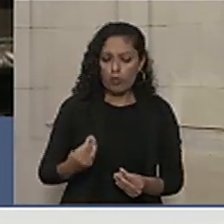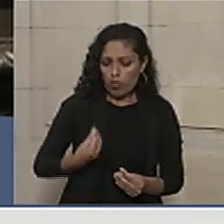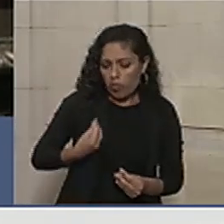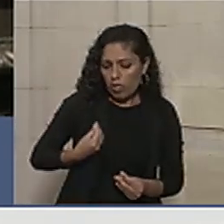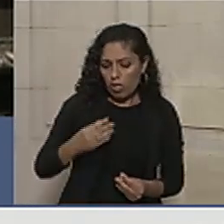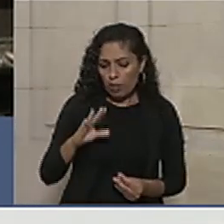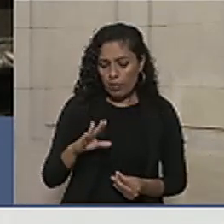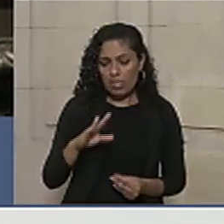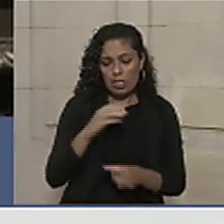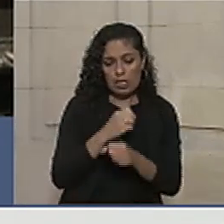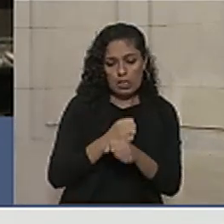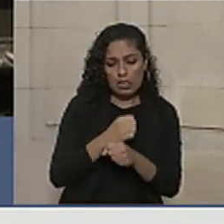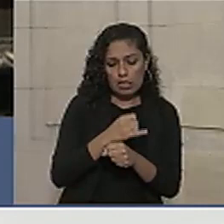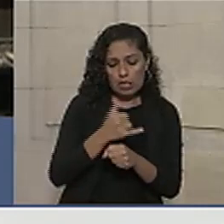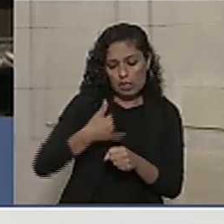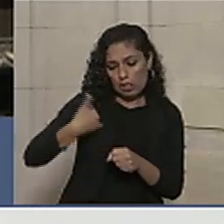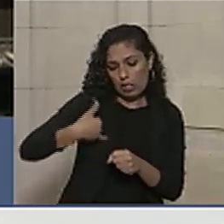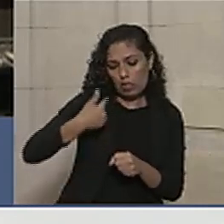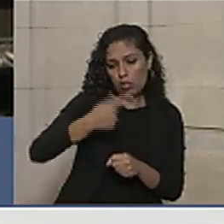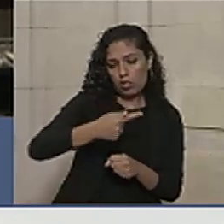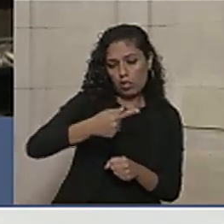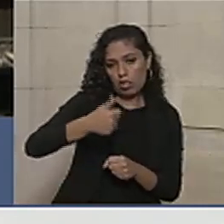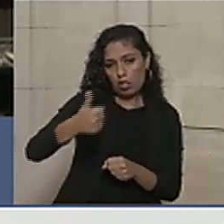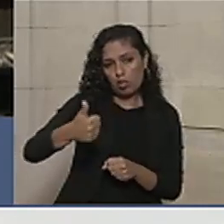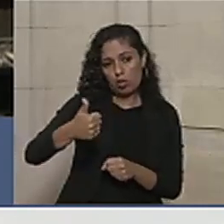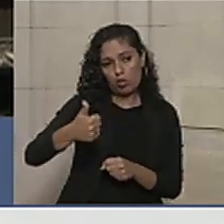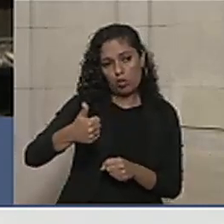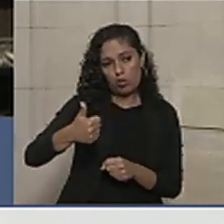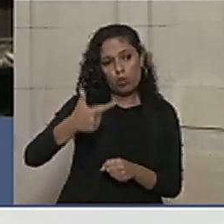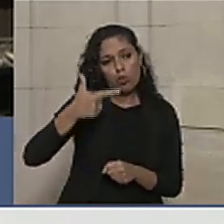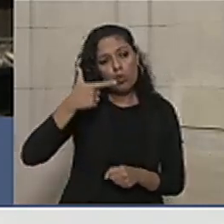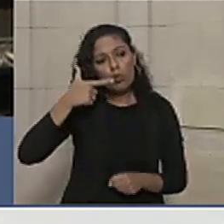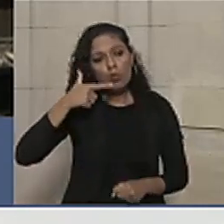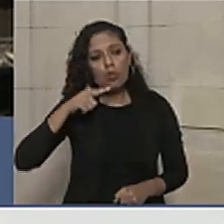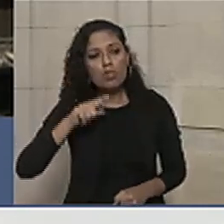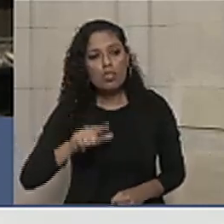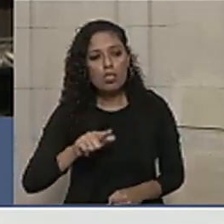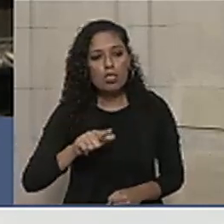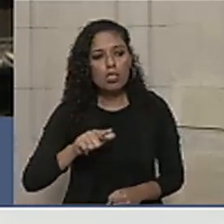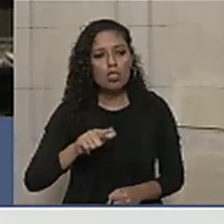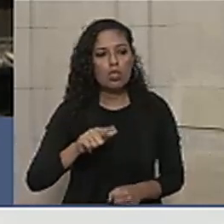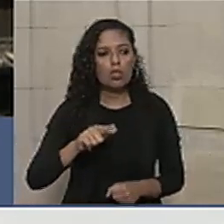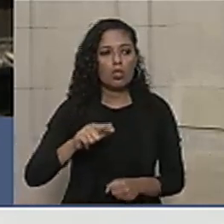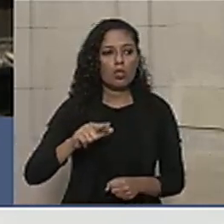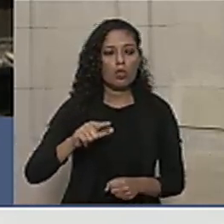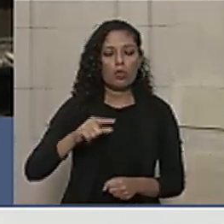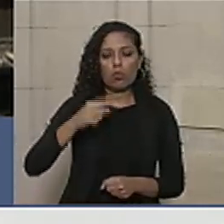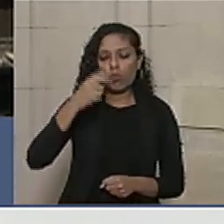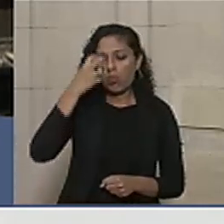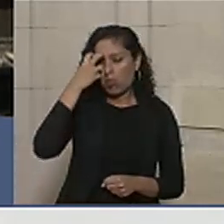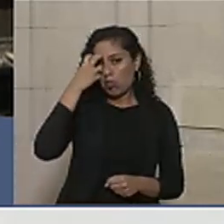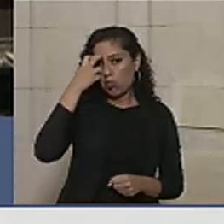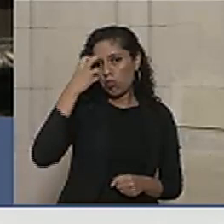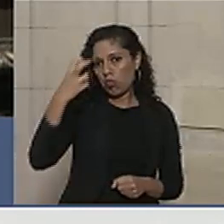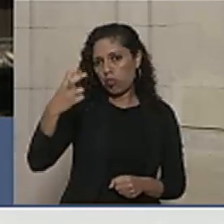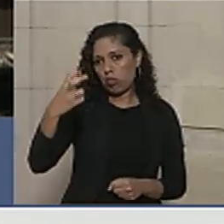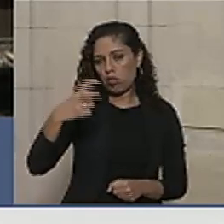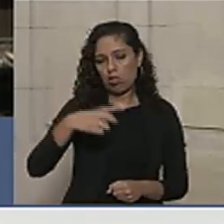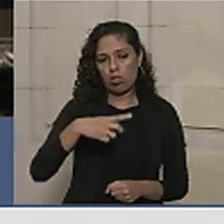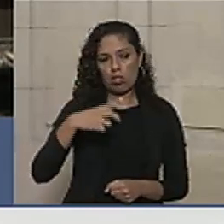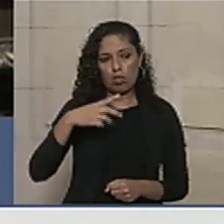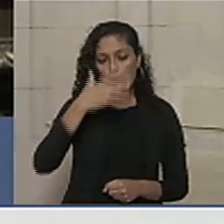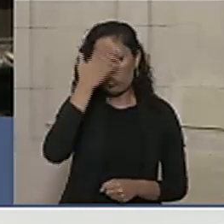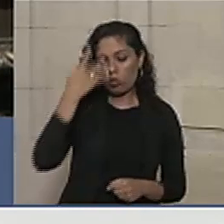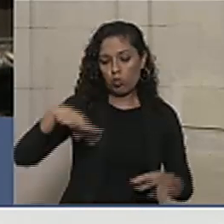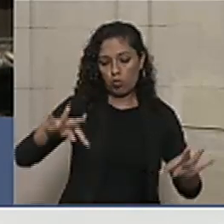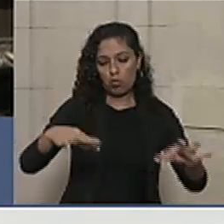só aos 71 anos de idade teve reconhecida a sua genialidade. E hoje é um dos